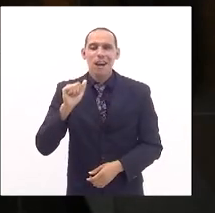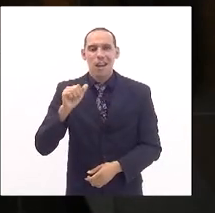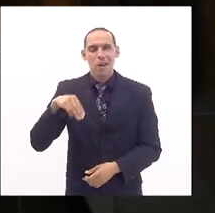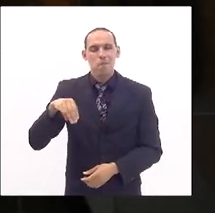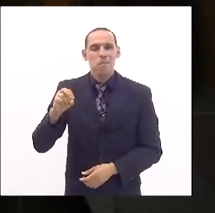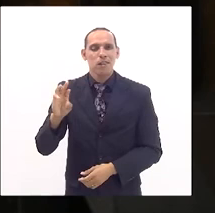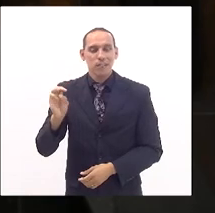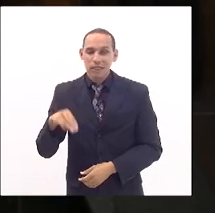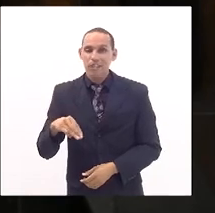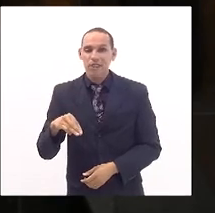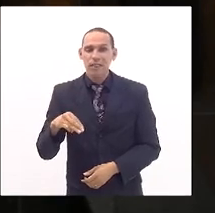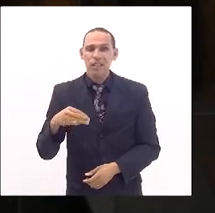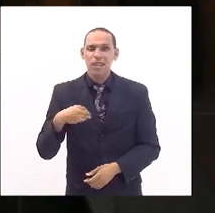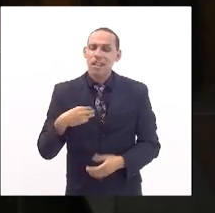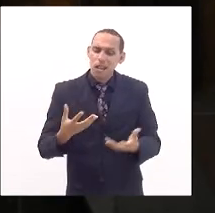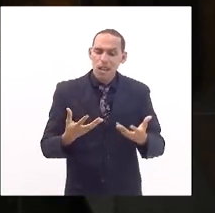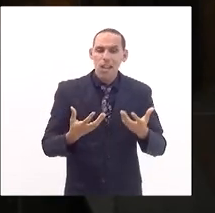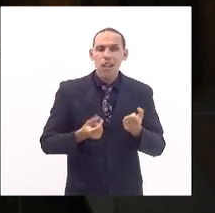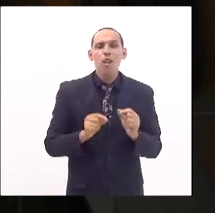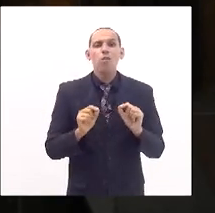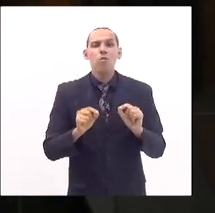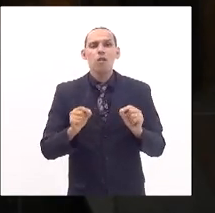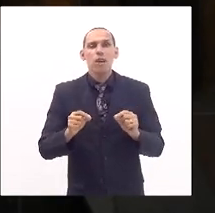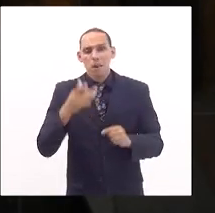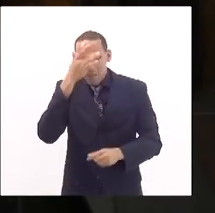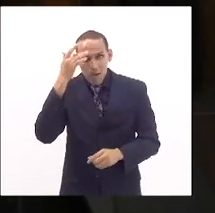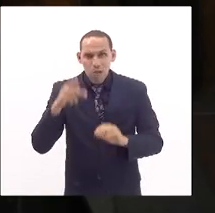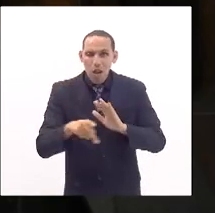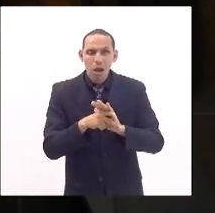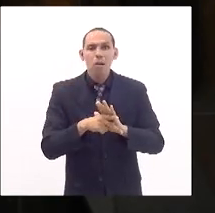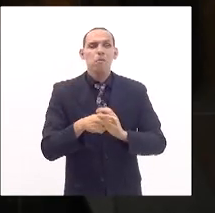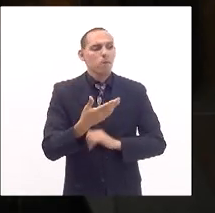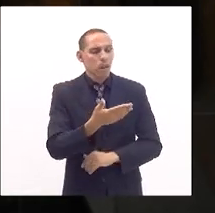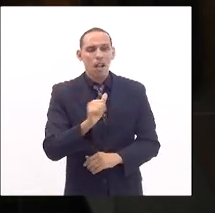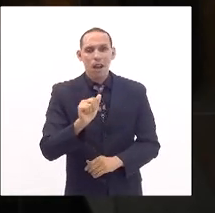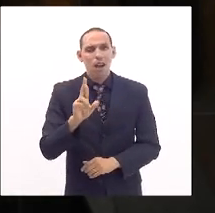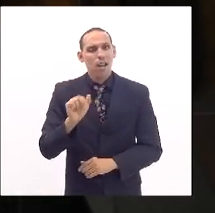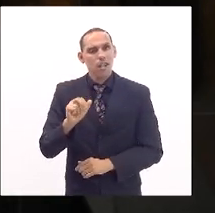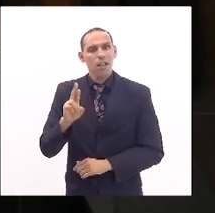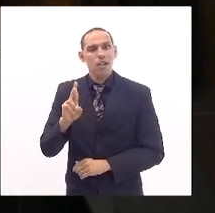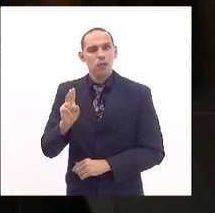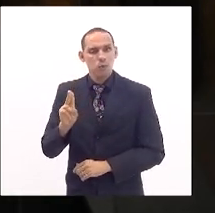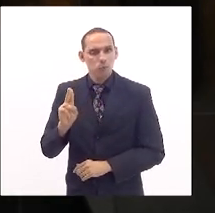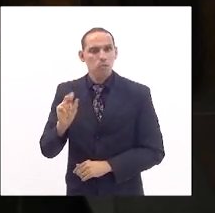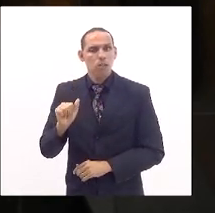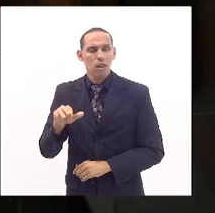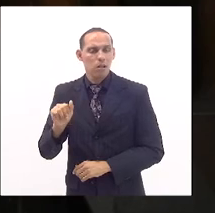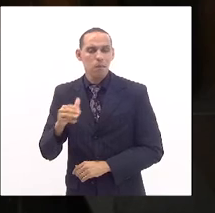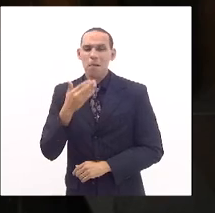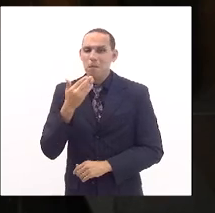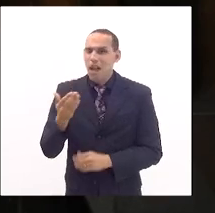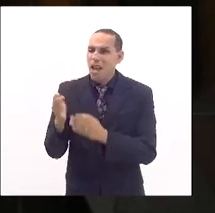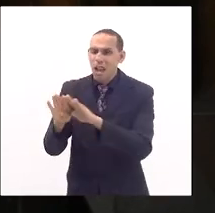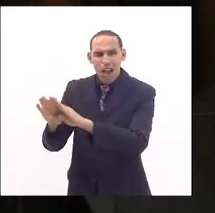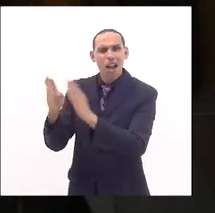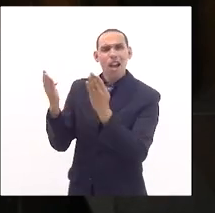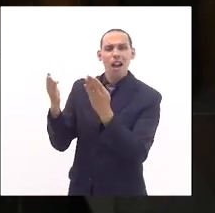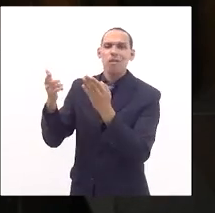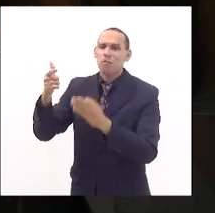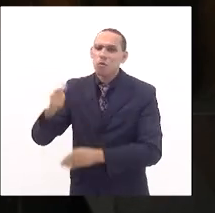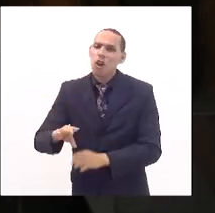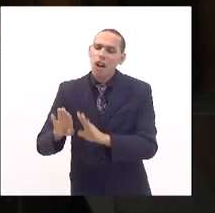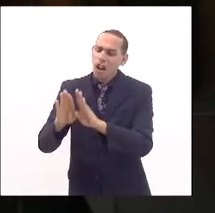muitas pessoas muito bonitas né de Araruama pedindo clamando pela reabertura dessa unidade uma